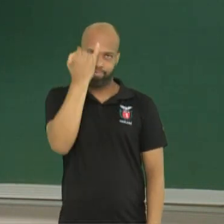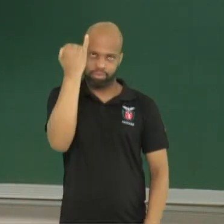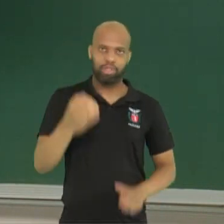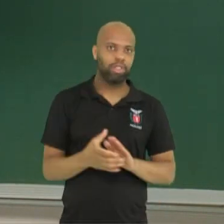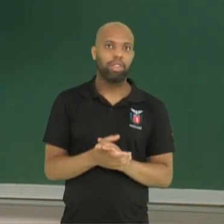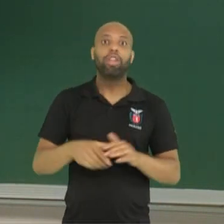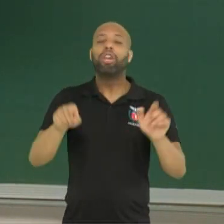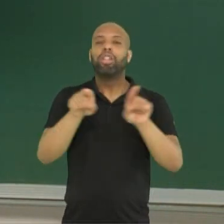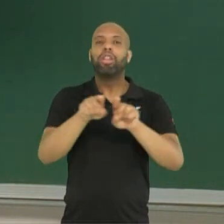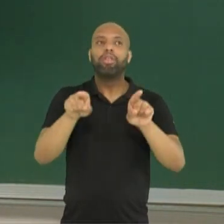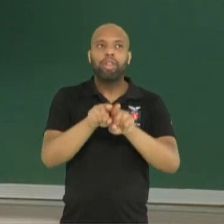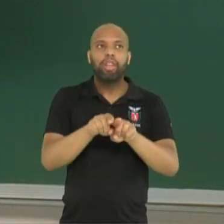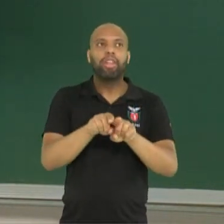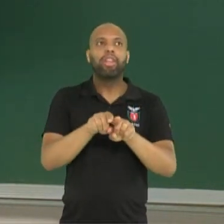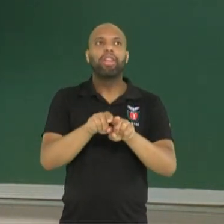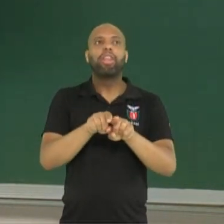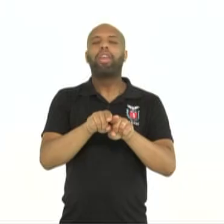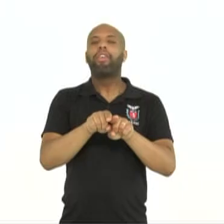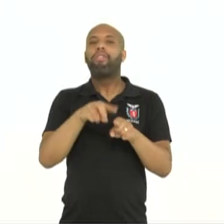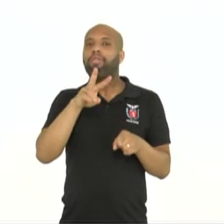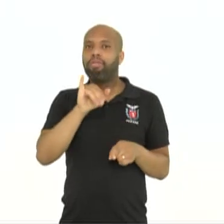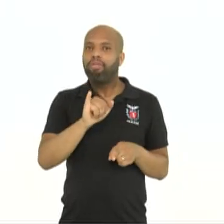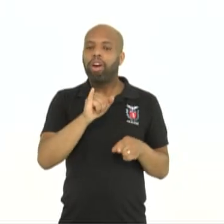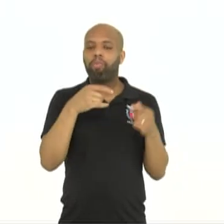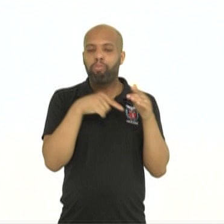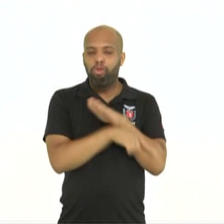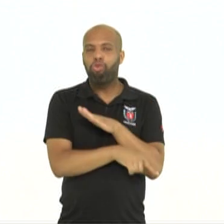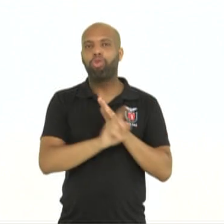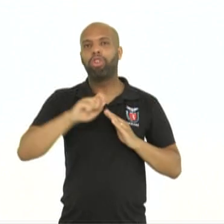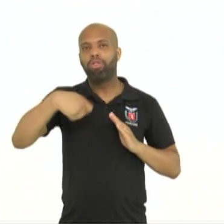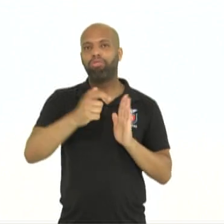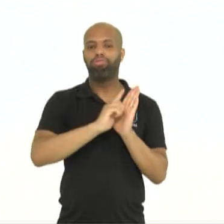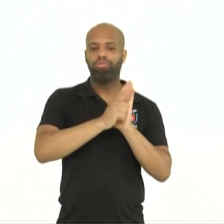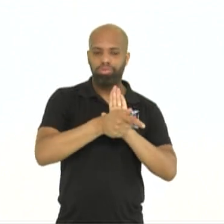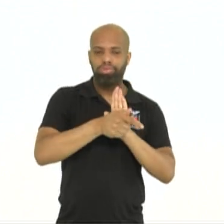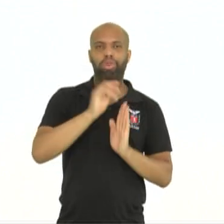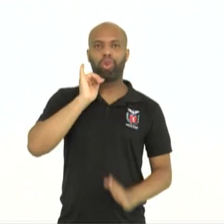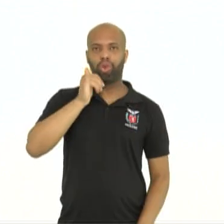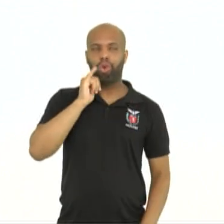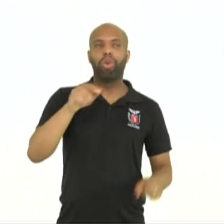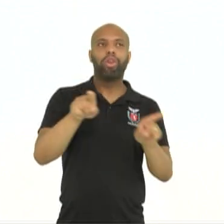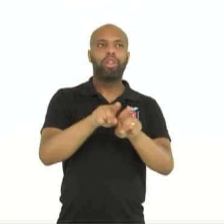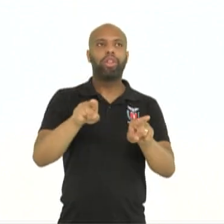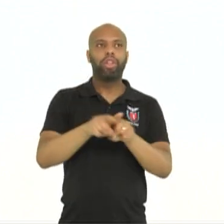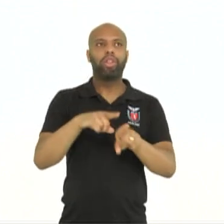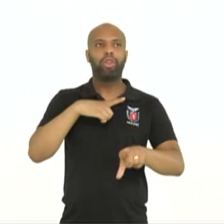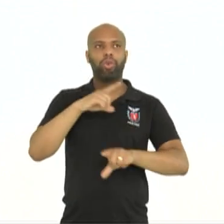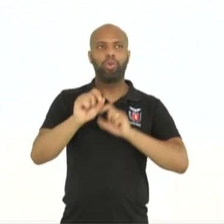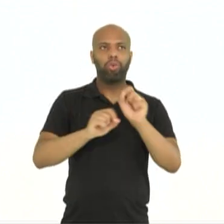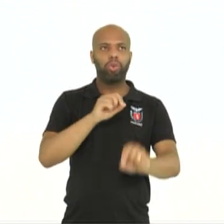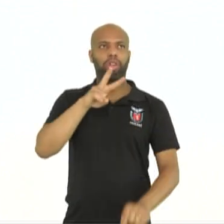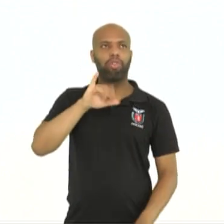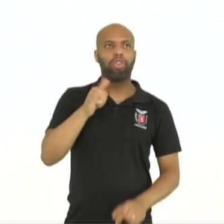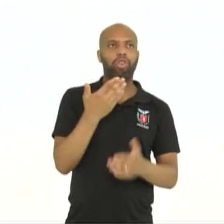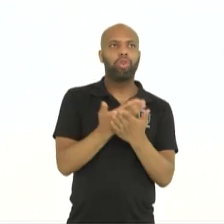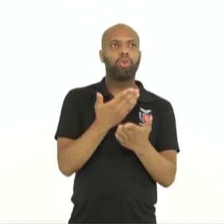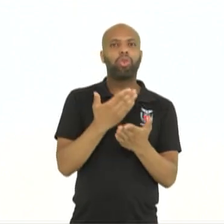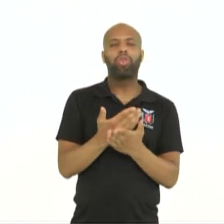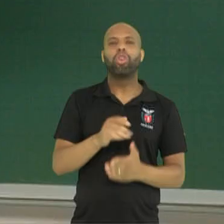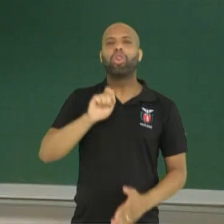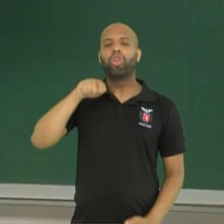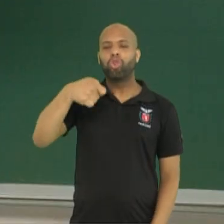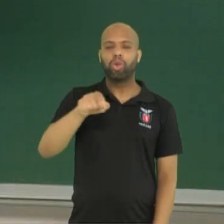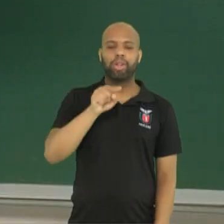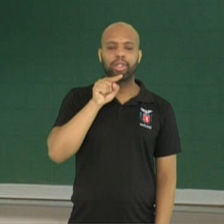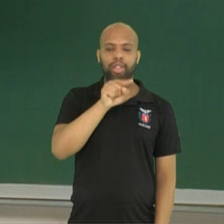nosso conteúdo, então, gênero textual, conto e o sinal de pontuação. Nós vamos falar mais